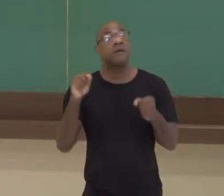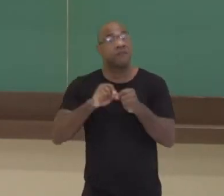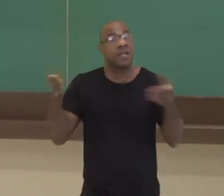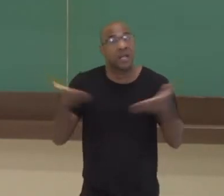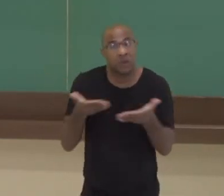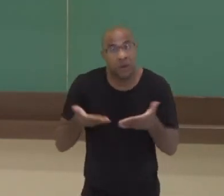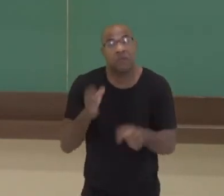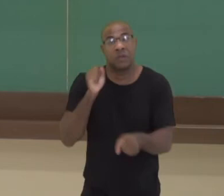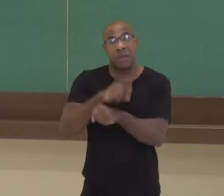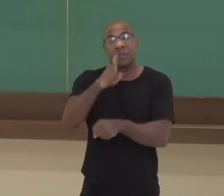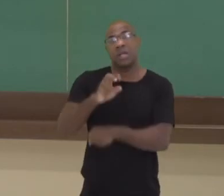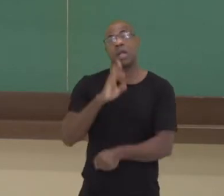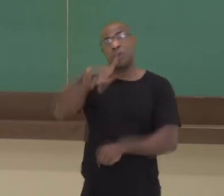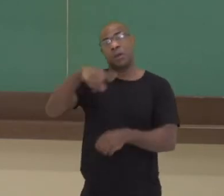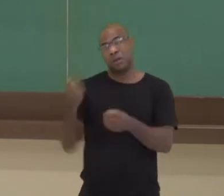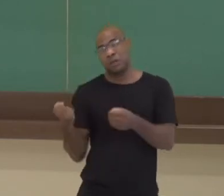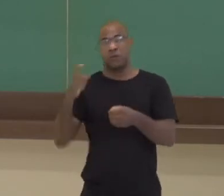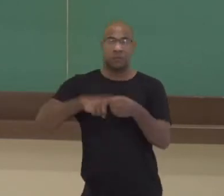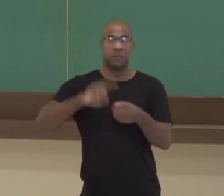aqui.